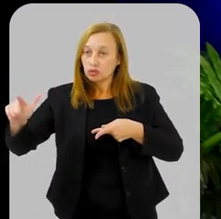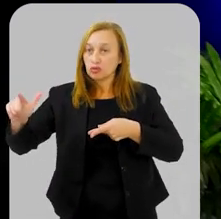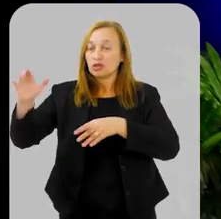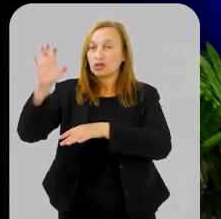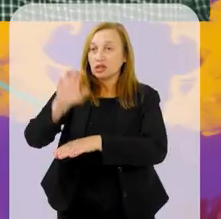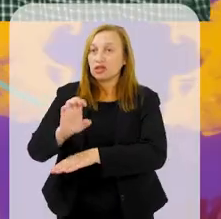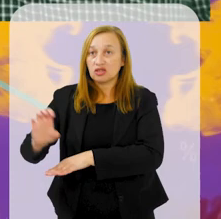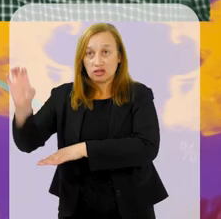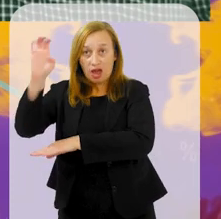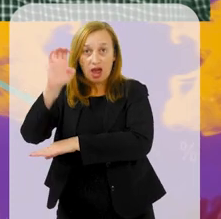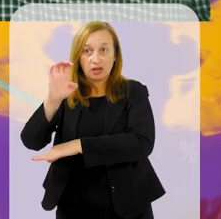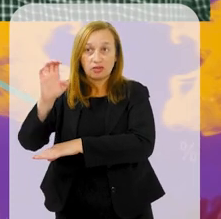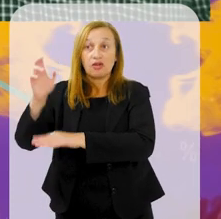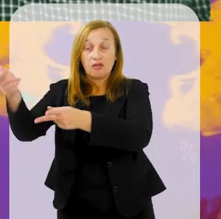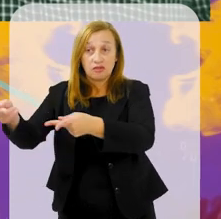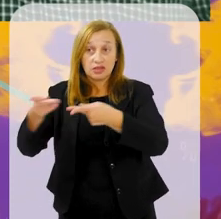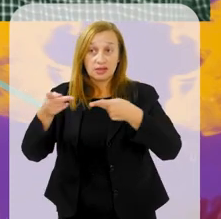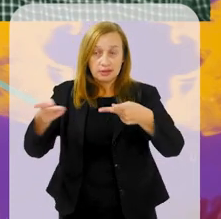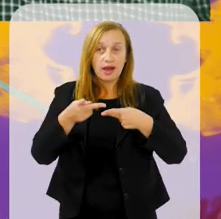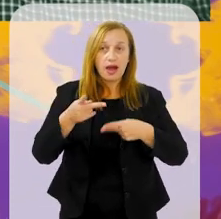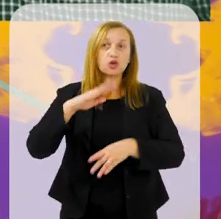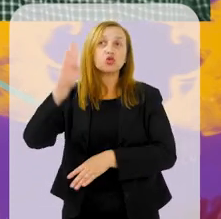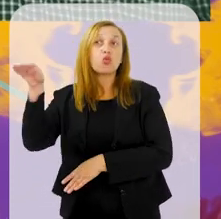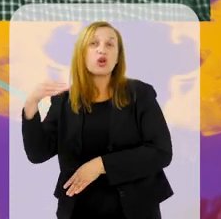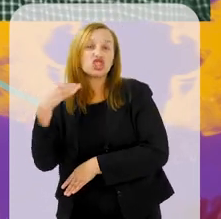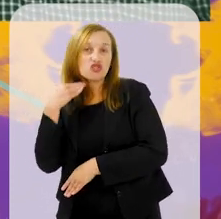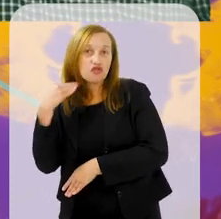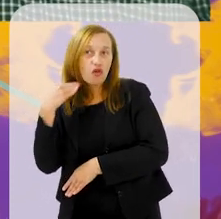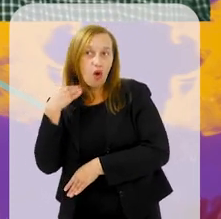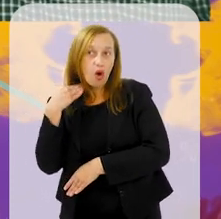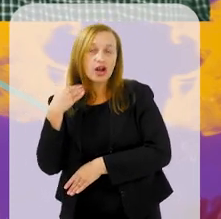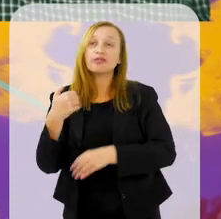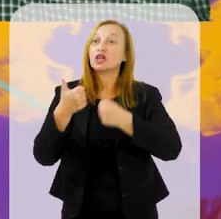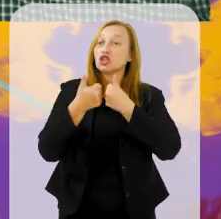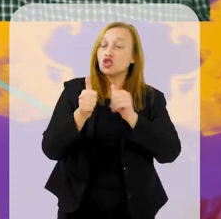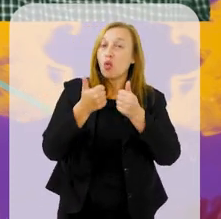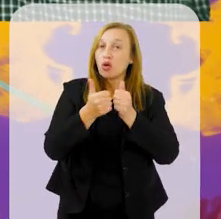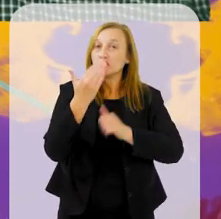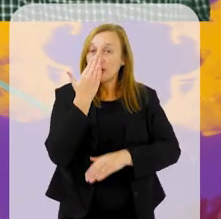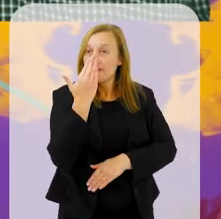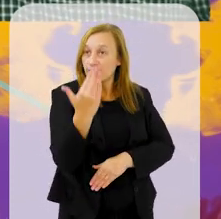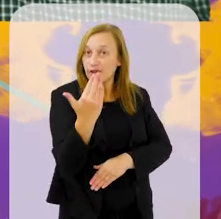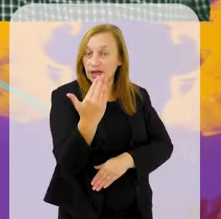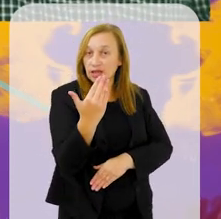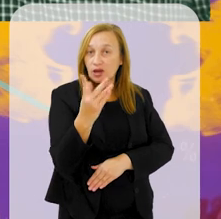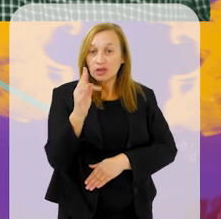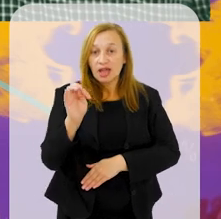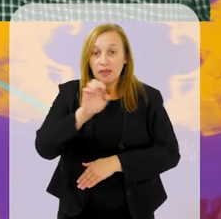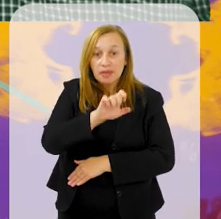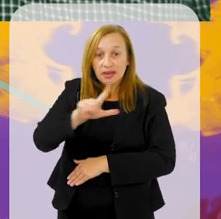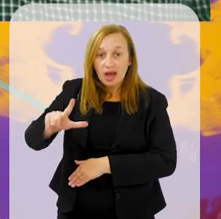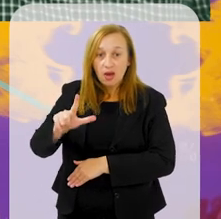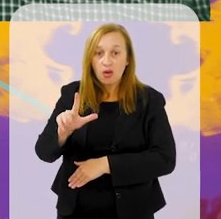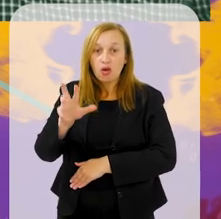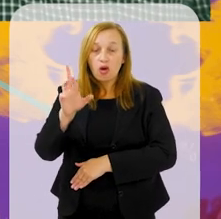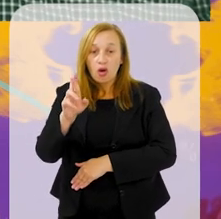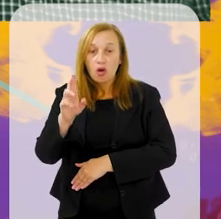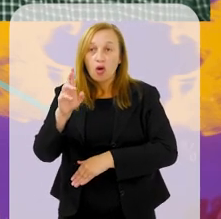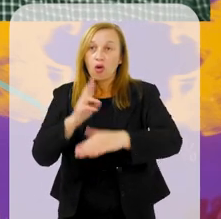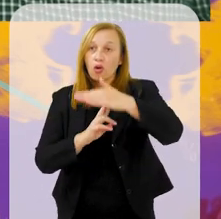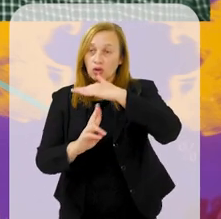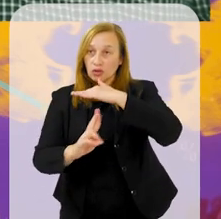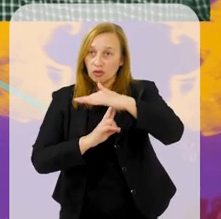outro estado da federação, por exemplo, lá de Juiz de Fora, etc., e vier de ônibus, está em frente ao terminal